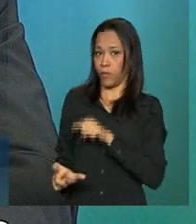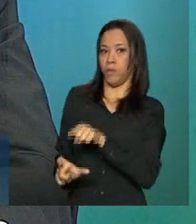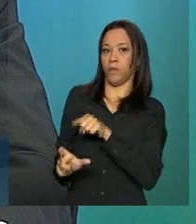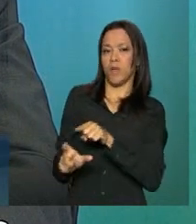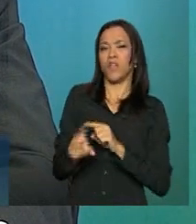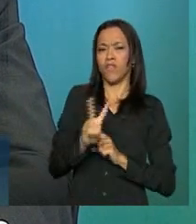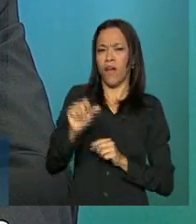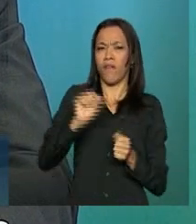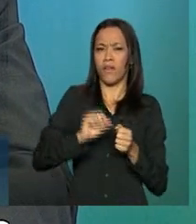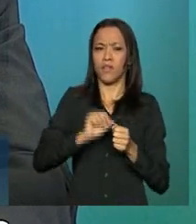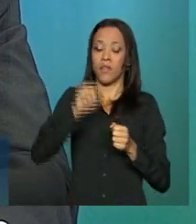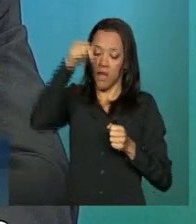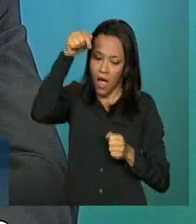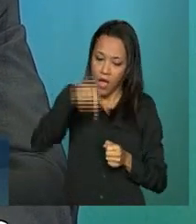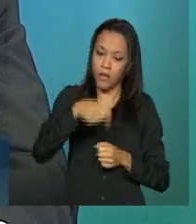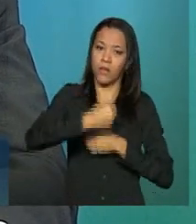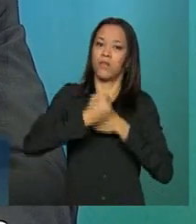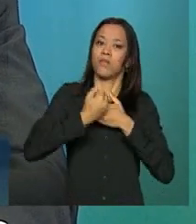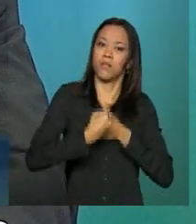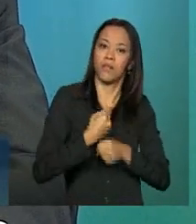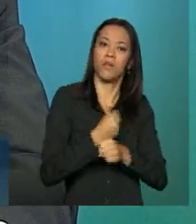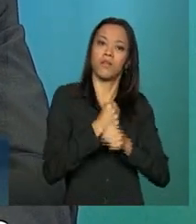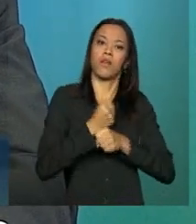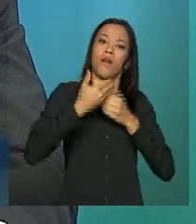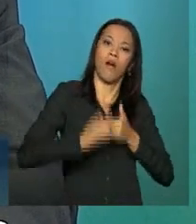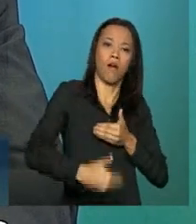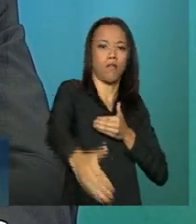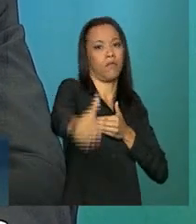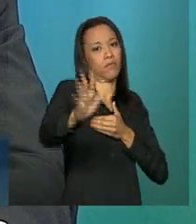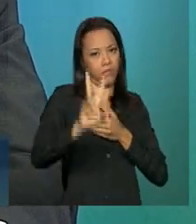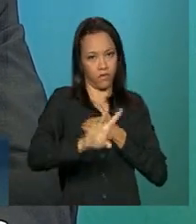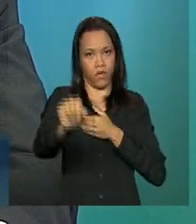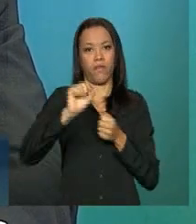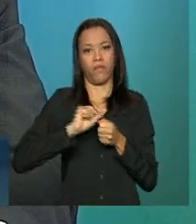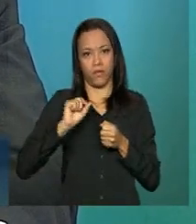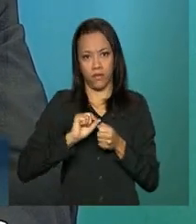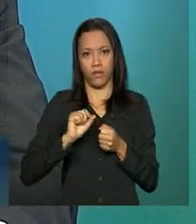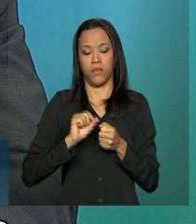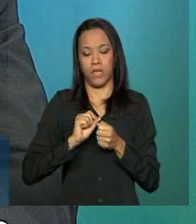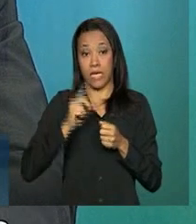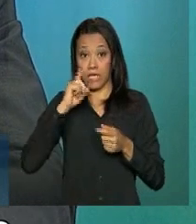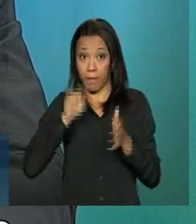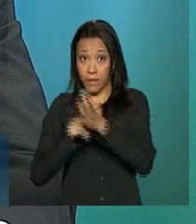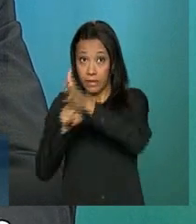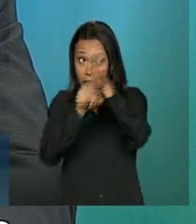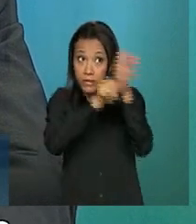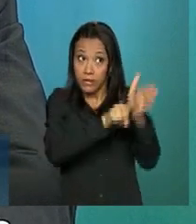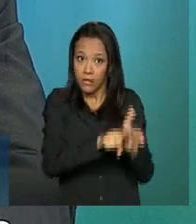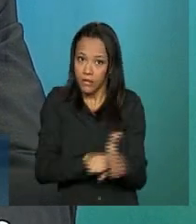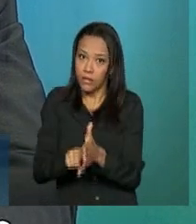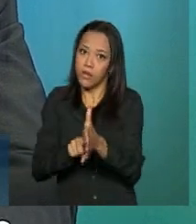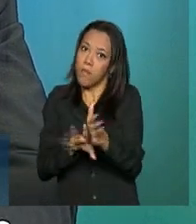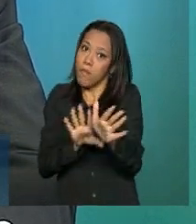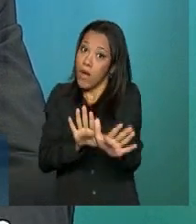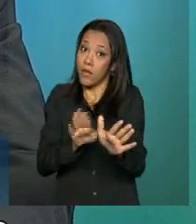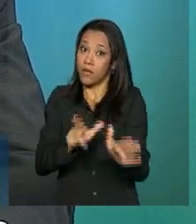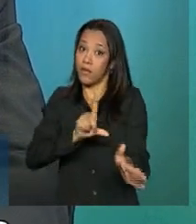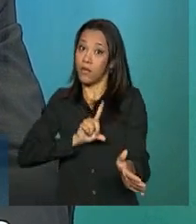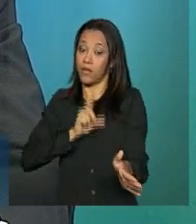fazemos esse ano, tá certo? Eu acho que isso seria o ideal. Mas temos que ver